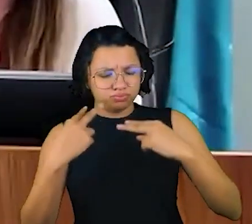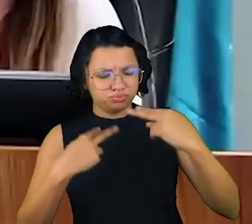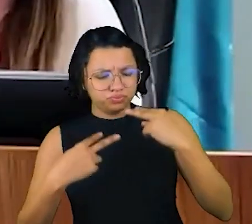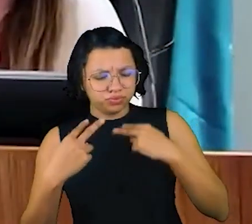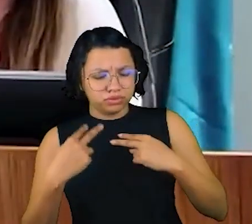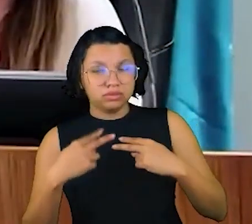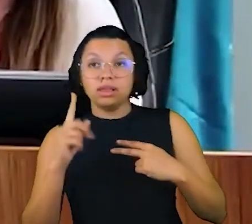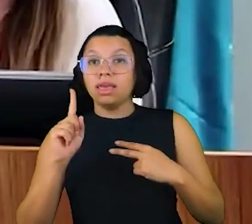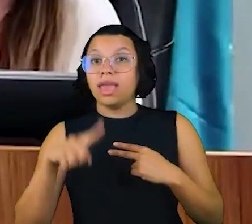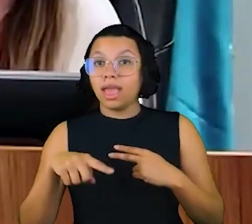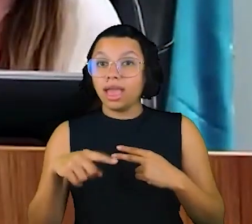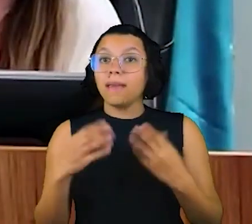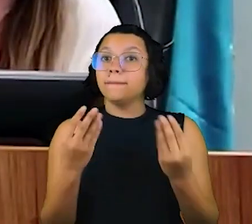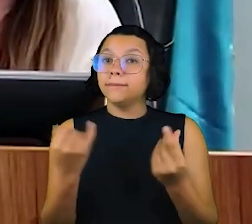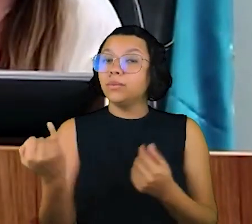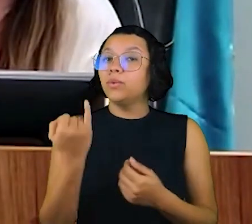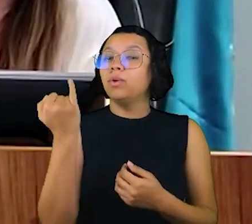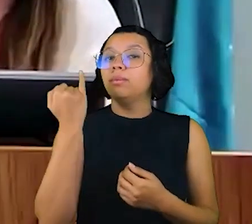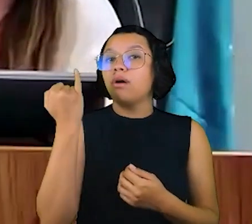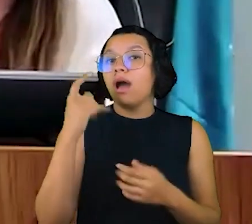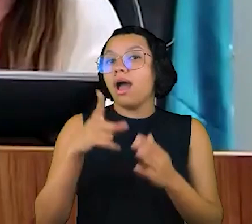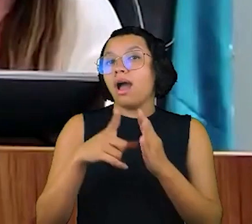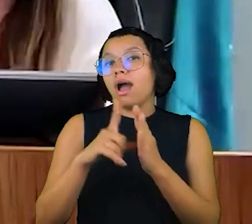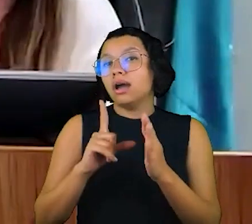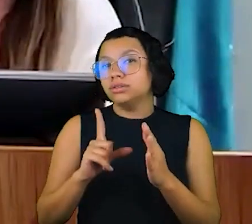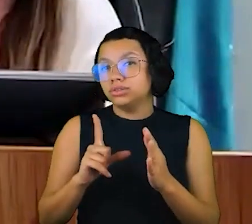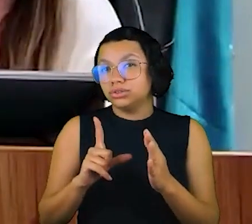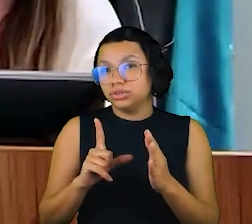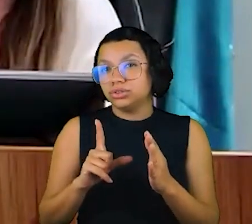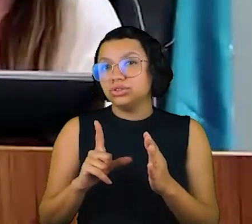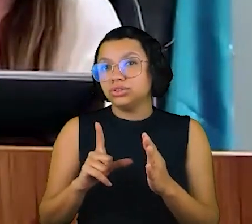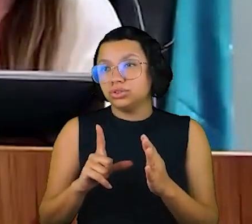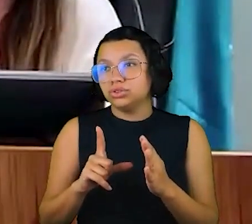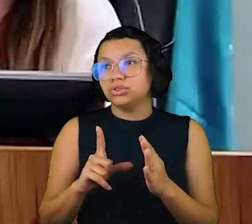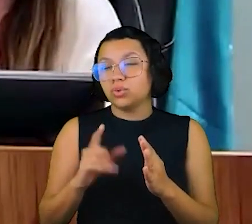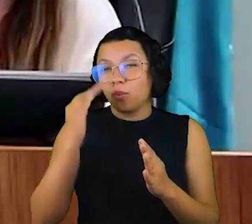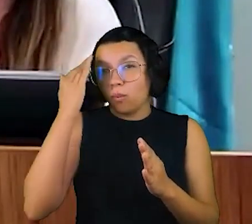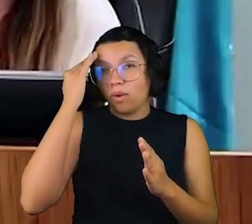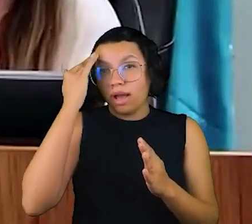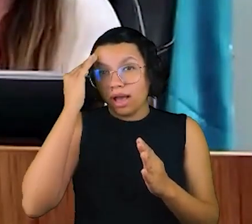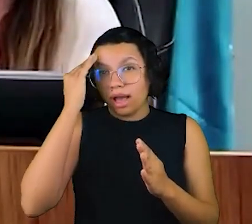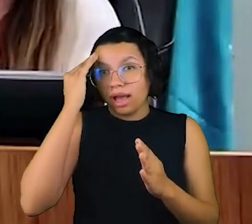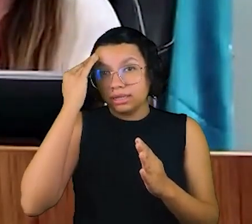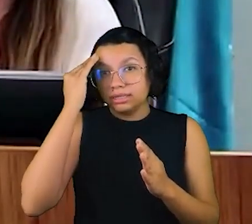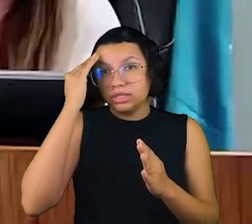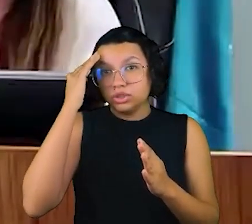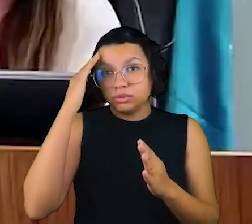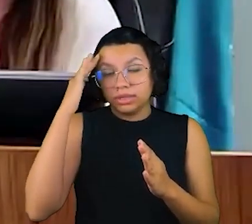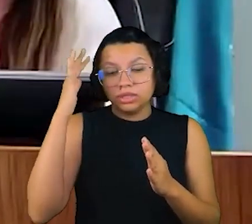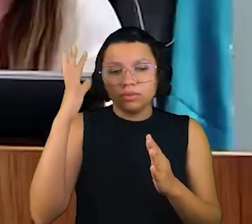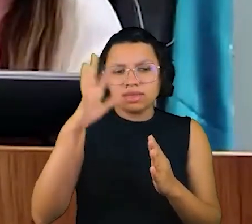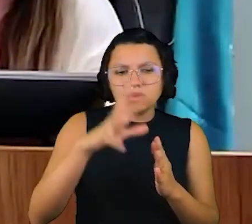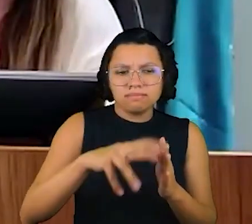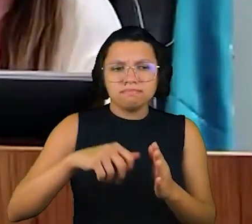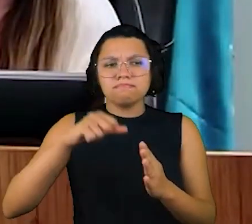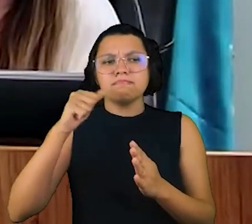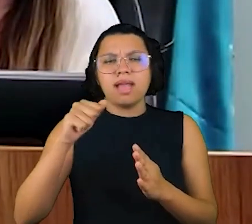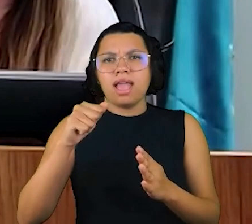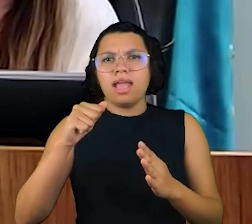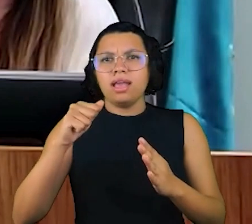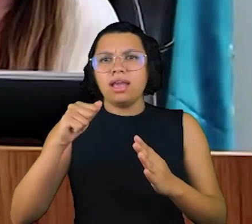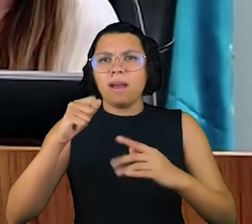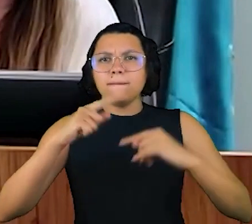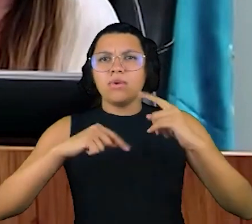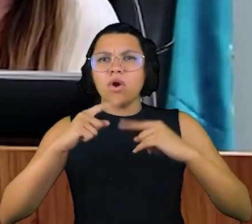raciocínio autorreflexivo é extremamente importante antes do raciocínio que toma